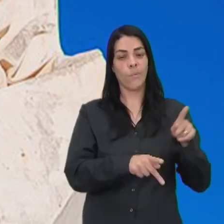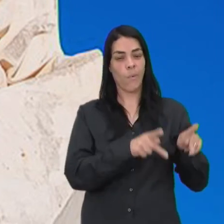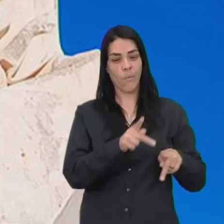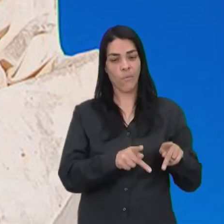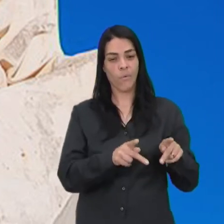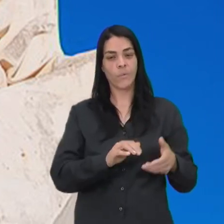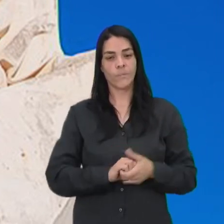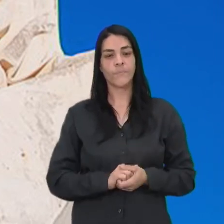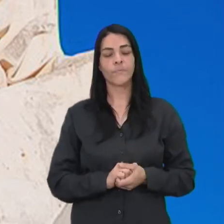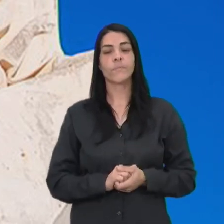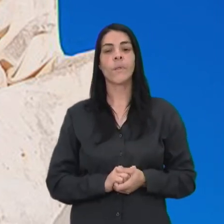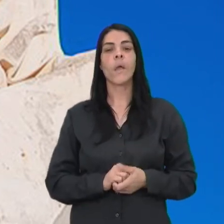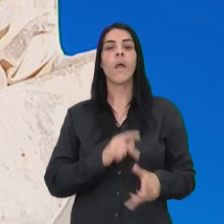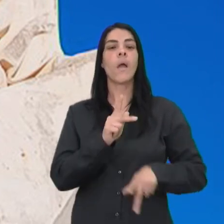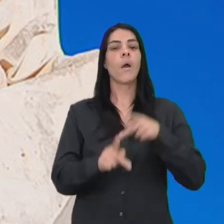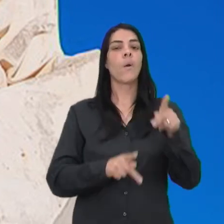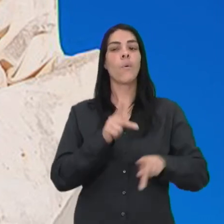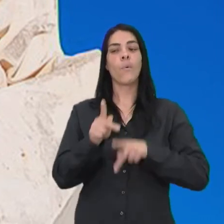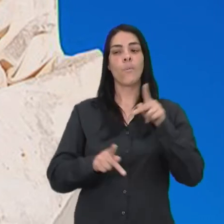povo europeu,